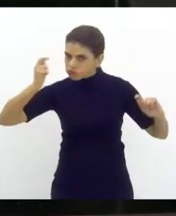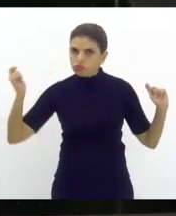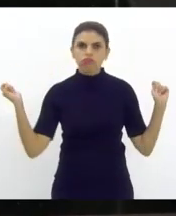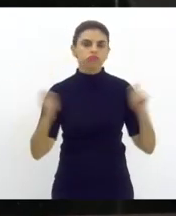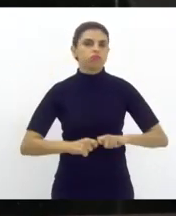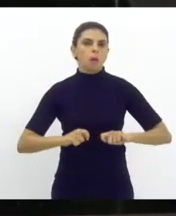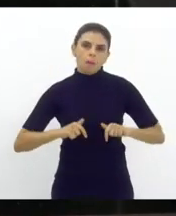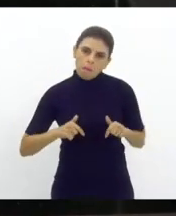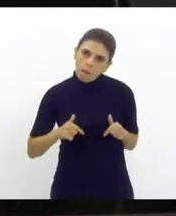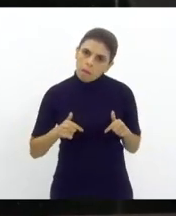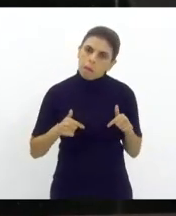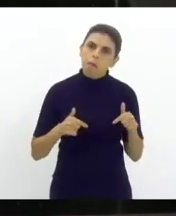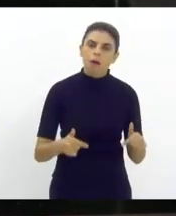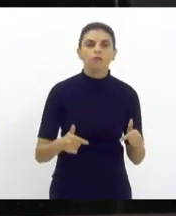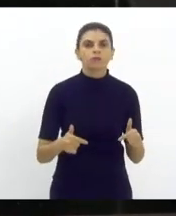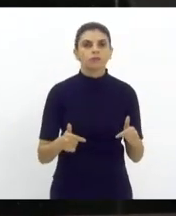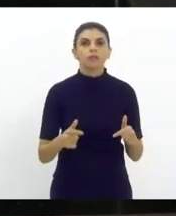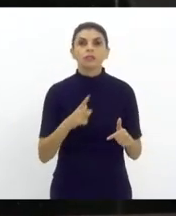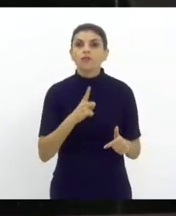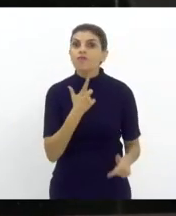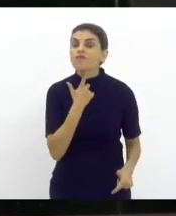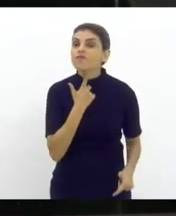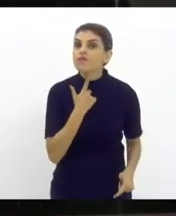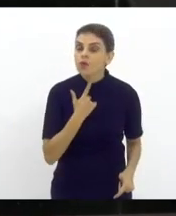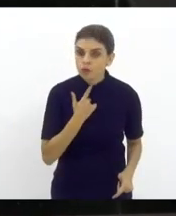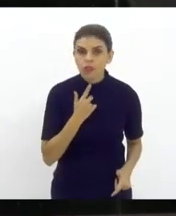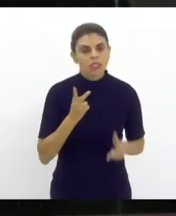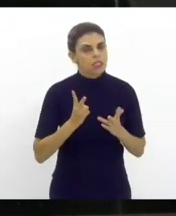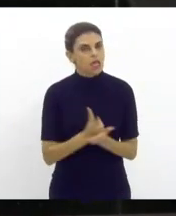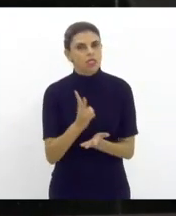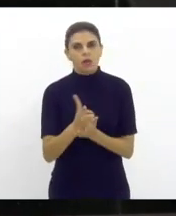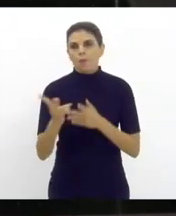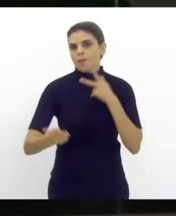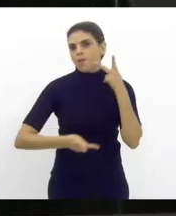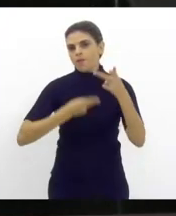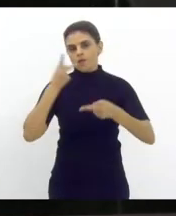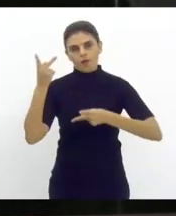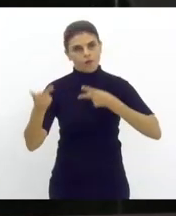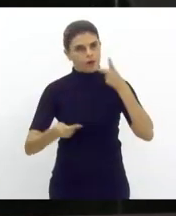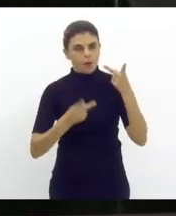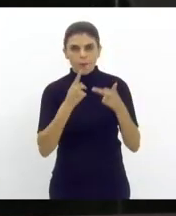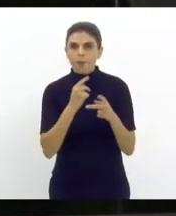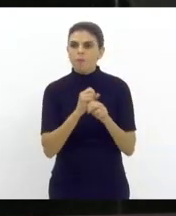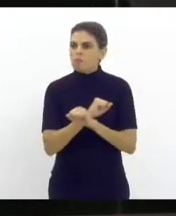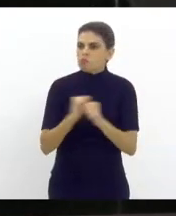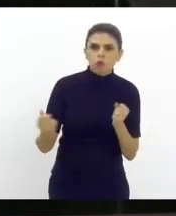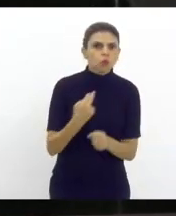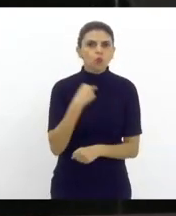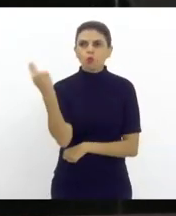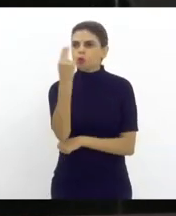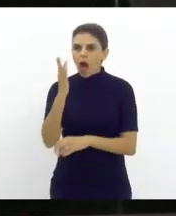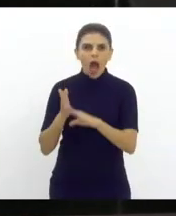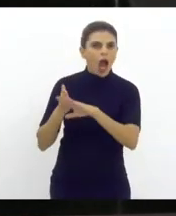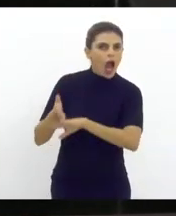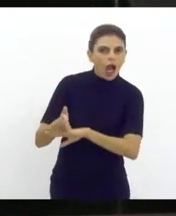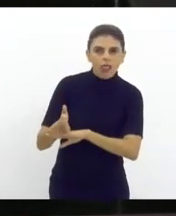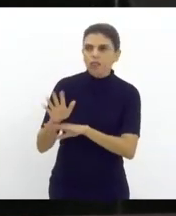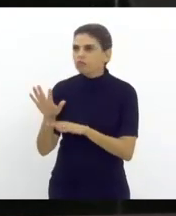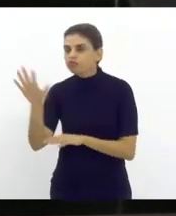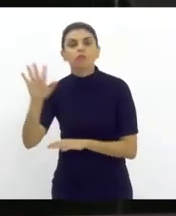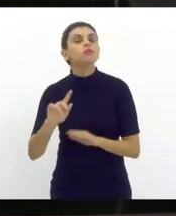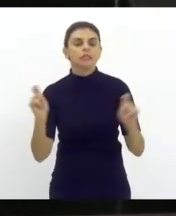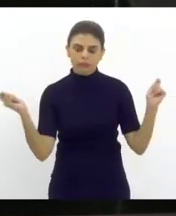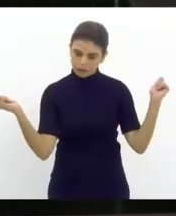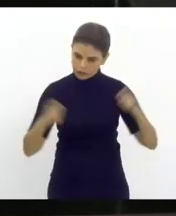fazer mais que se tenha vontade é o que eu sempre falo é impossível entrar é possível sim basta que tenha